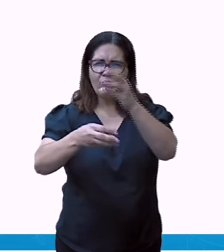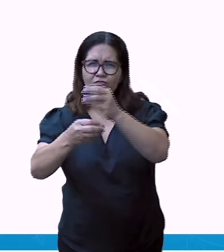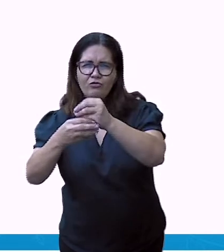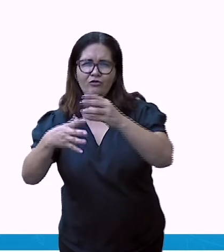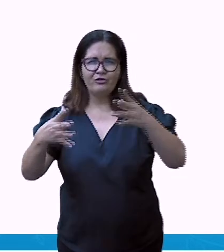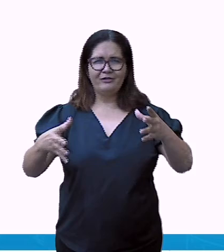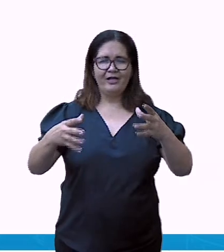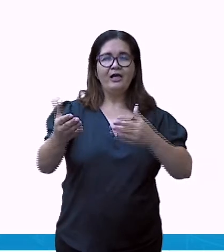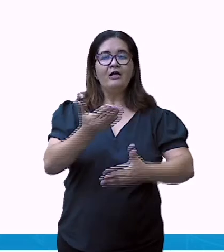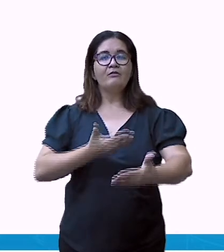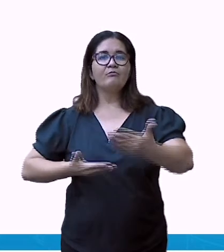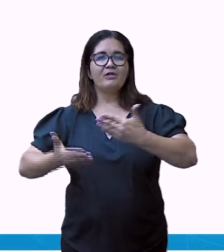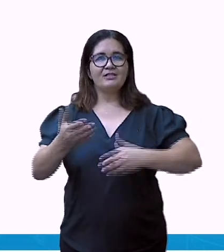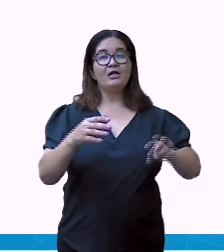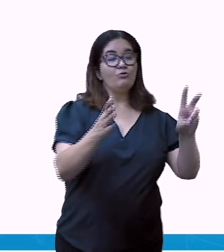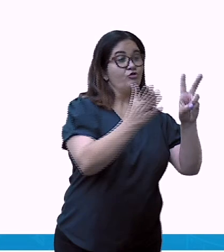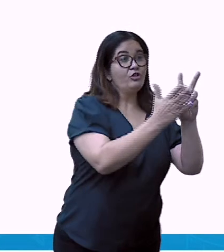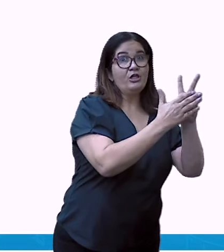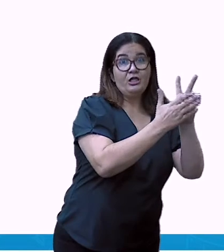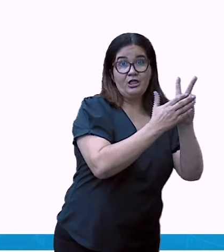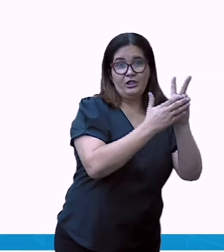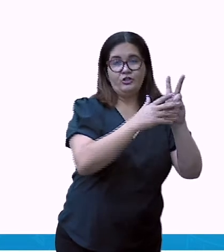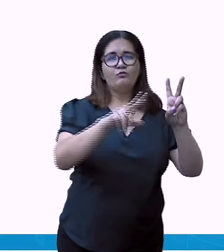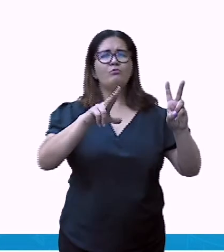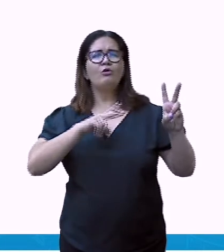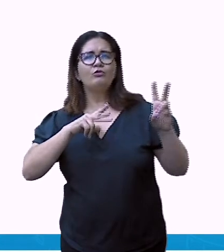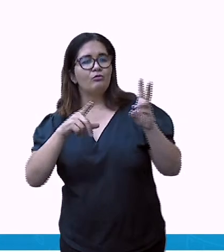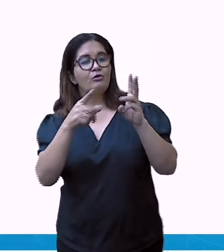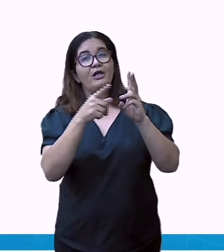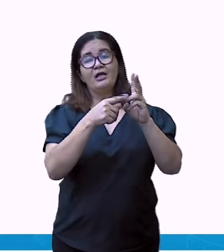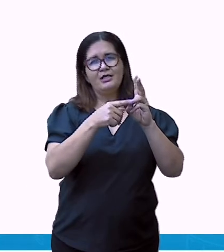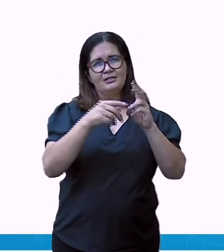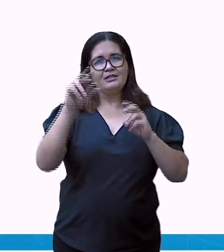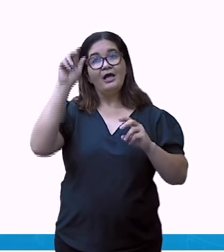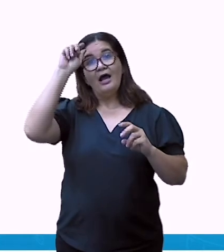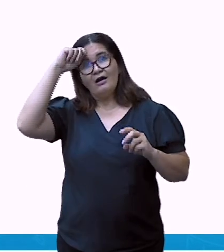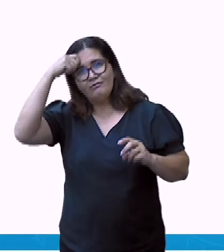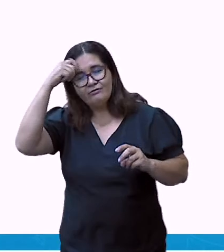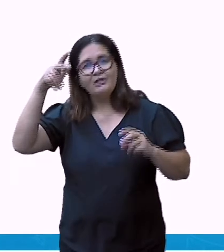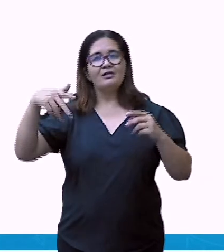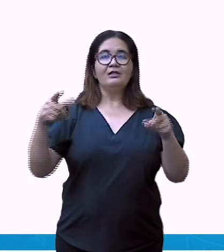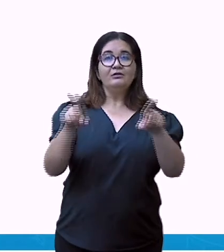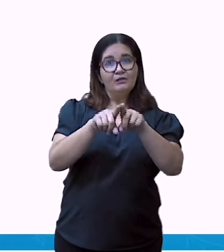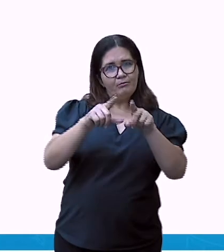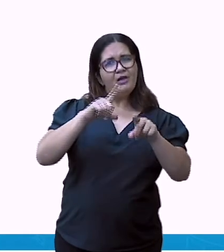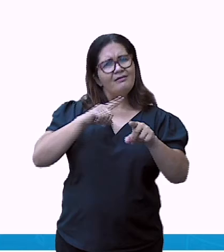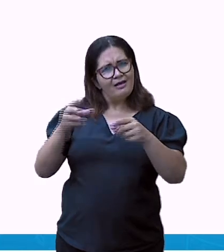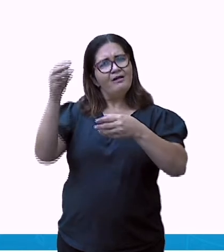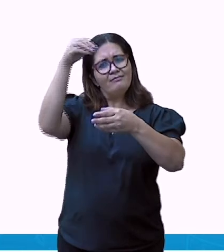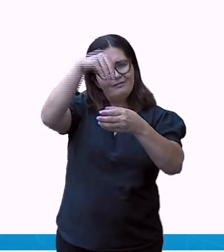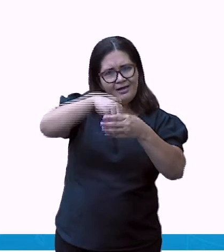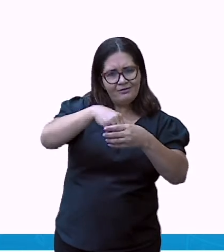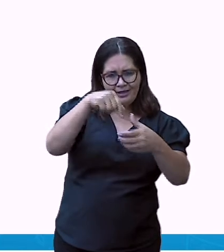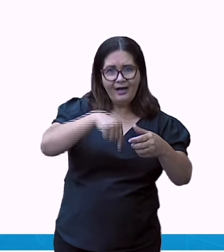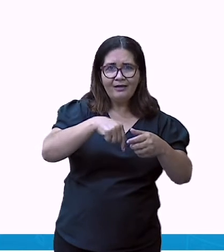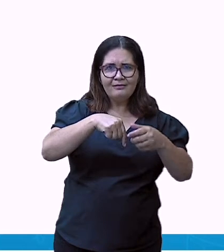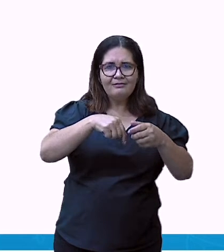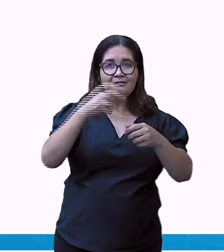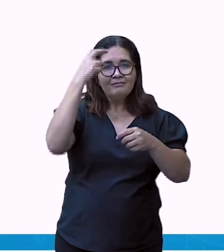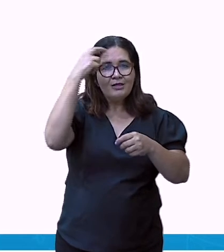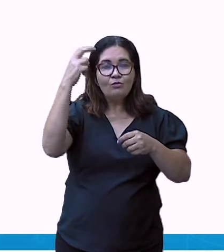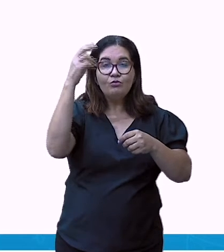pela mistura de índios, portugueses e africanos, também estão presentes na formação do